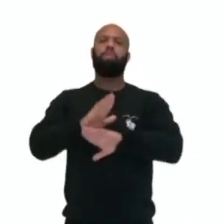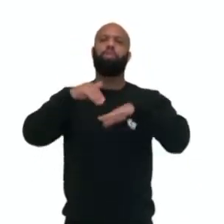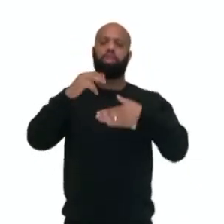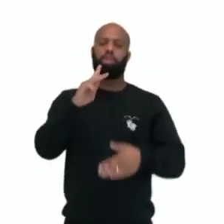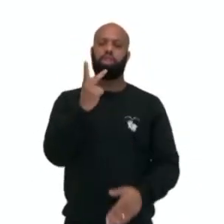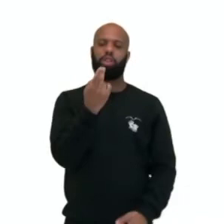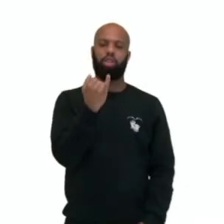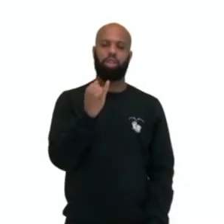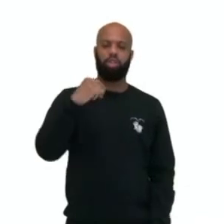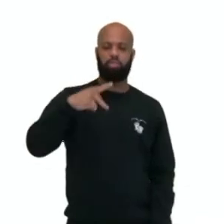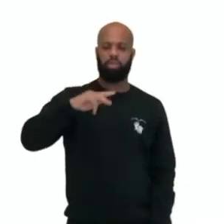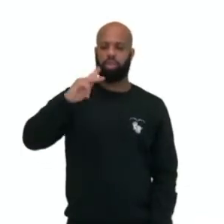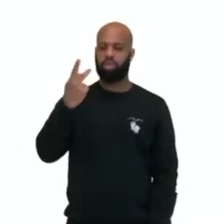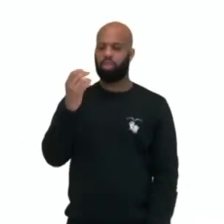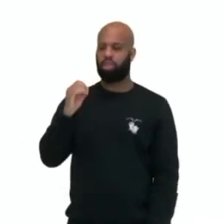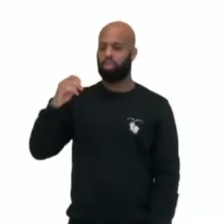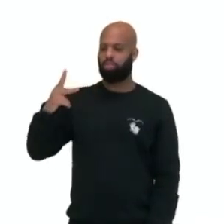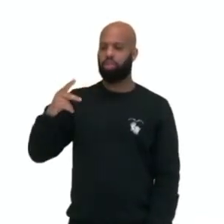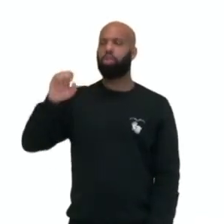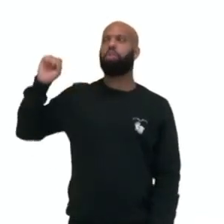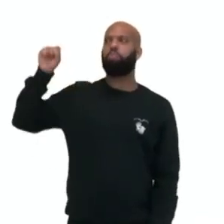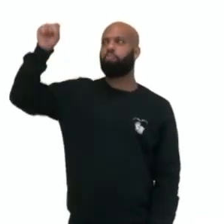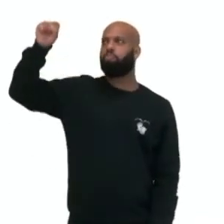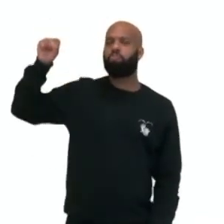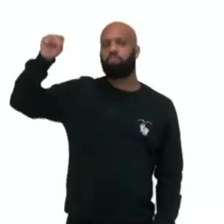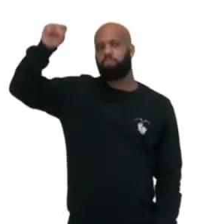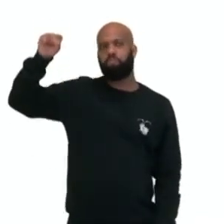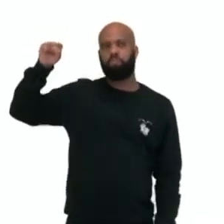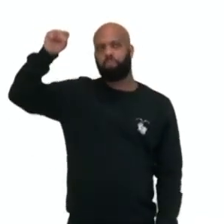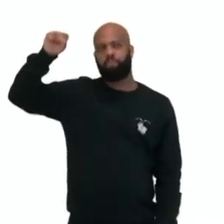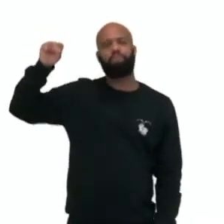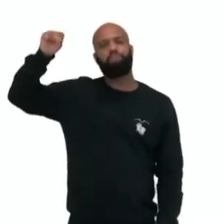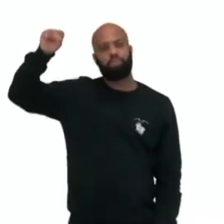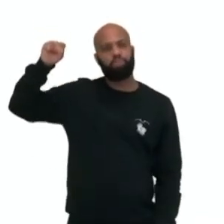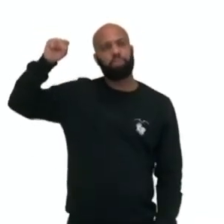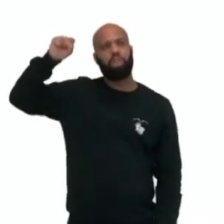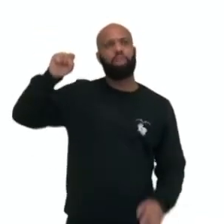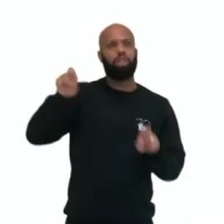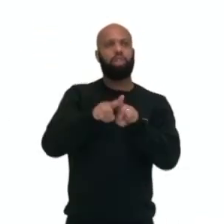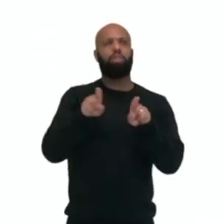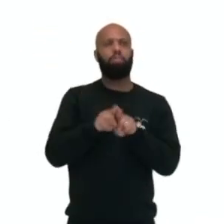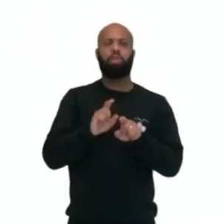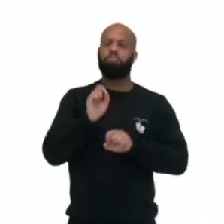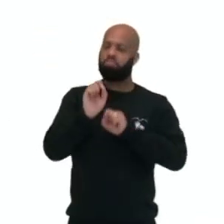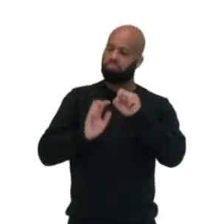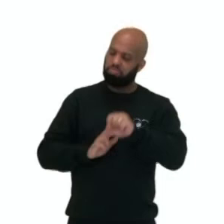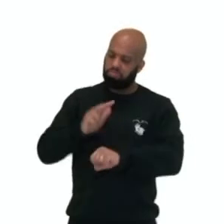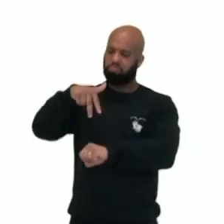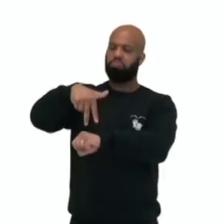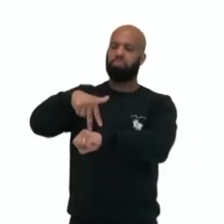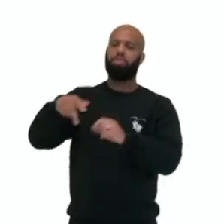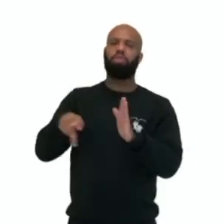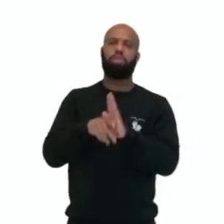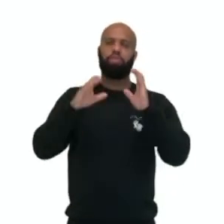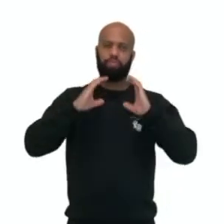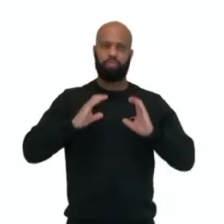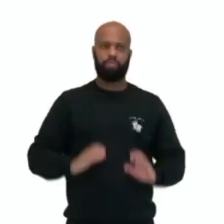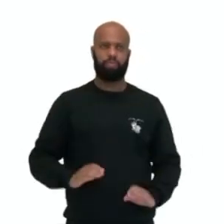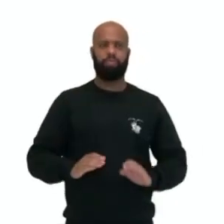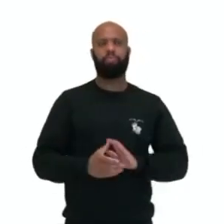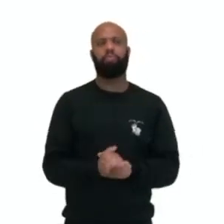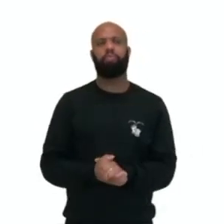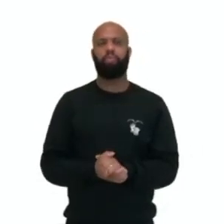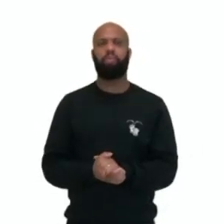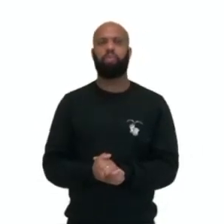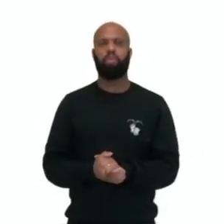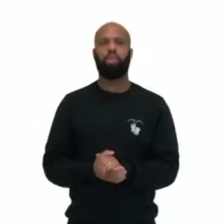de protesto, acima de tudo é um movimento de protesto e de afirmação da cidadania, tá bom?